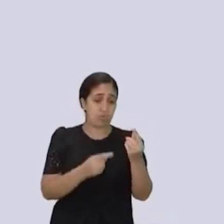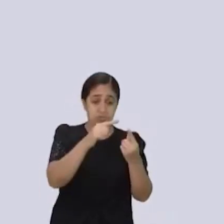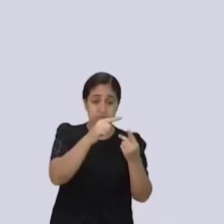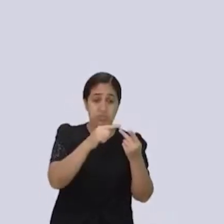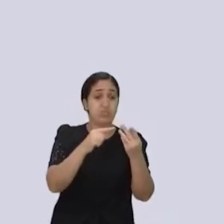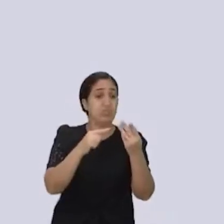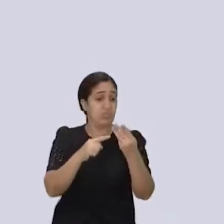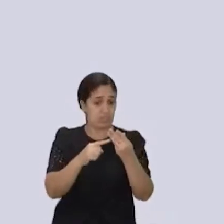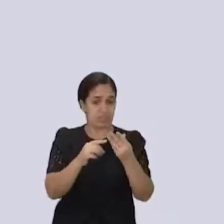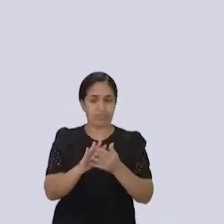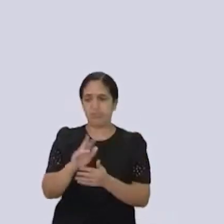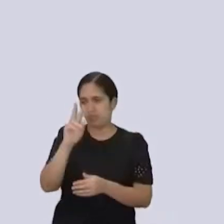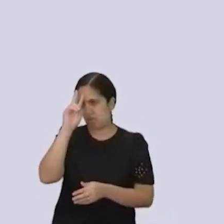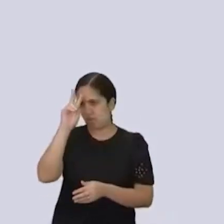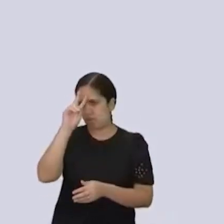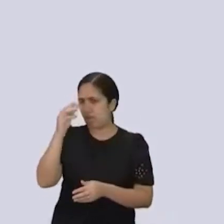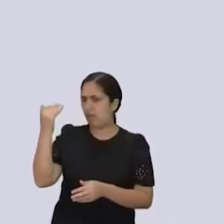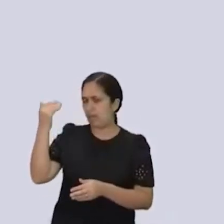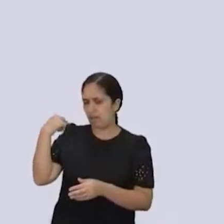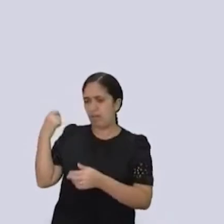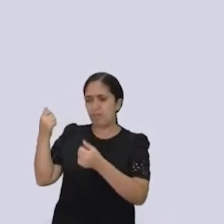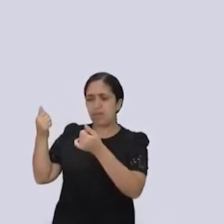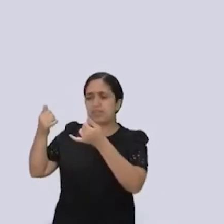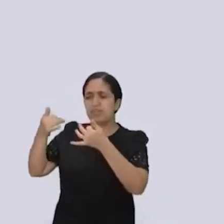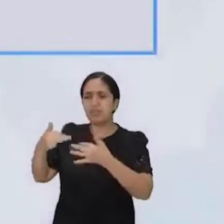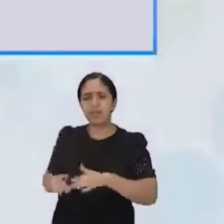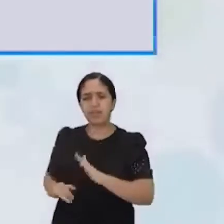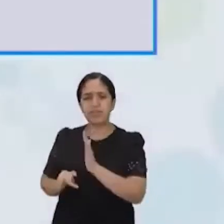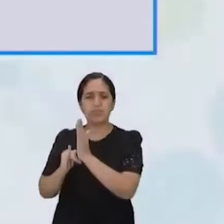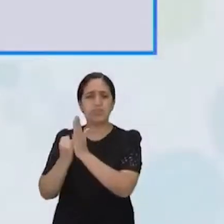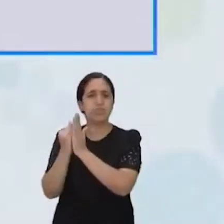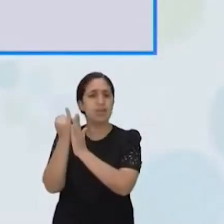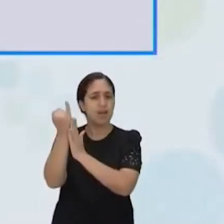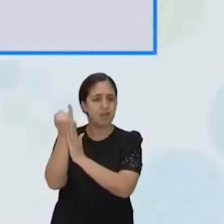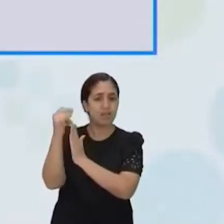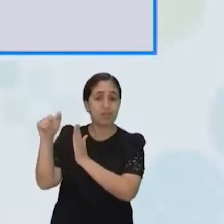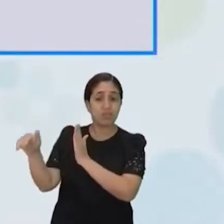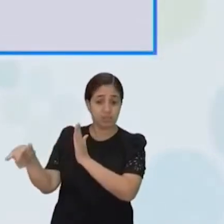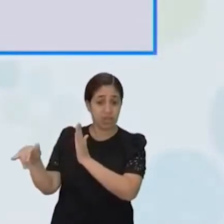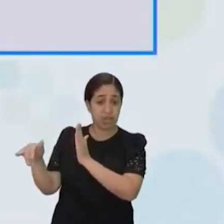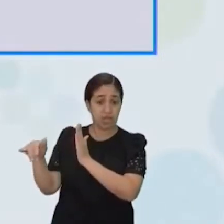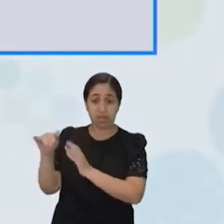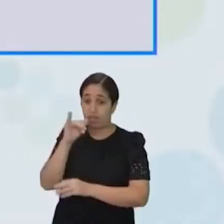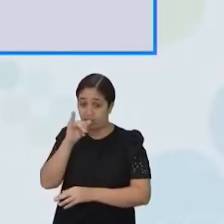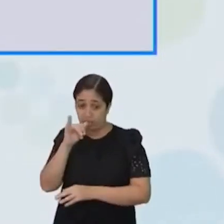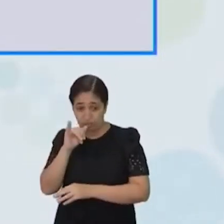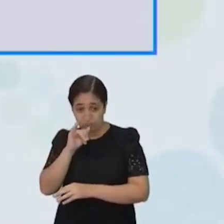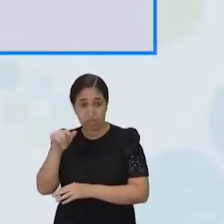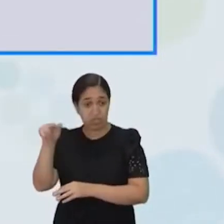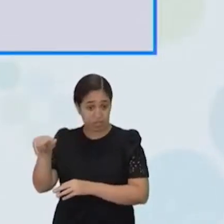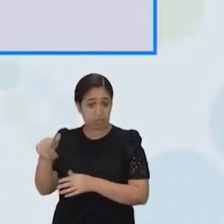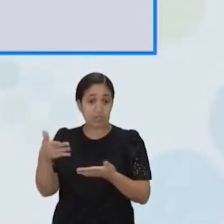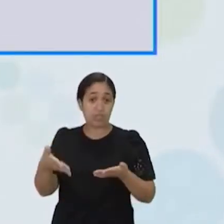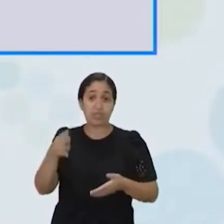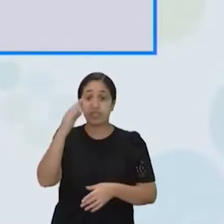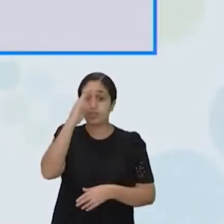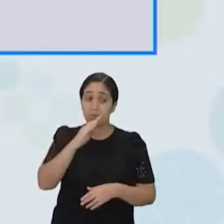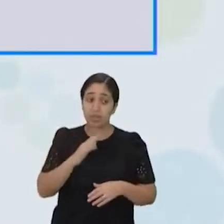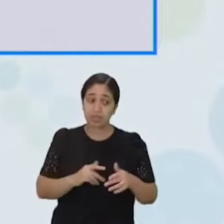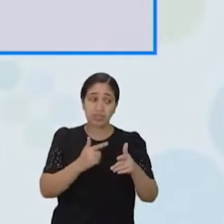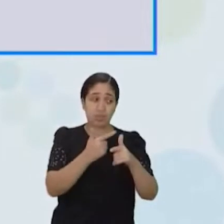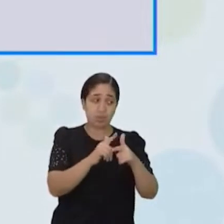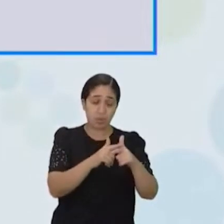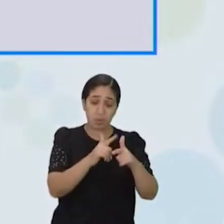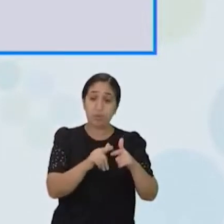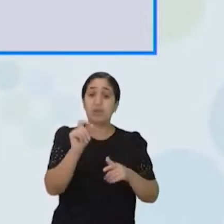exemplo, lembra que lá quando eu estava explicando sobre a inflação no caso da energia elétrica, um dos problemas do nosso país é porque